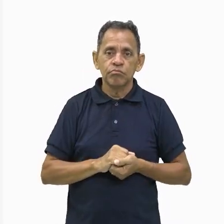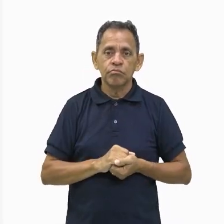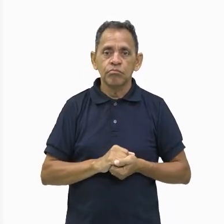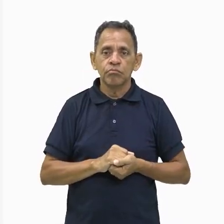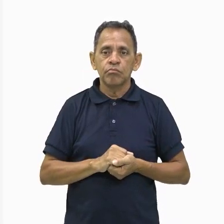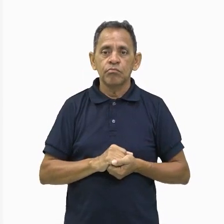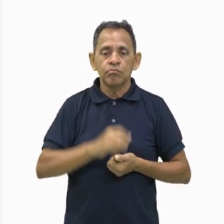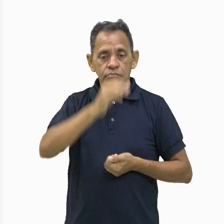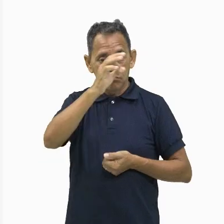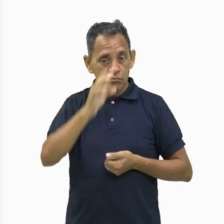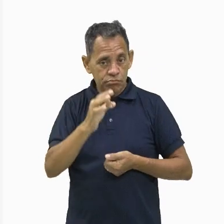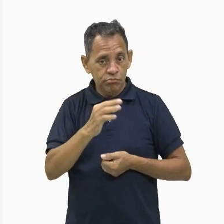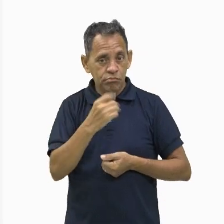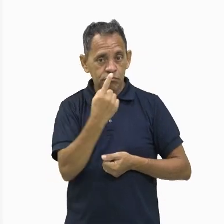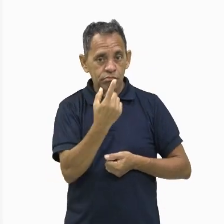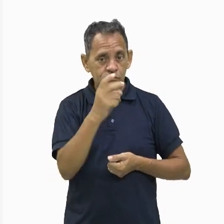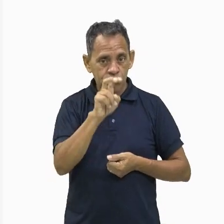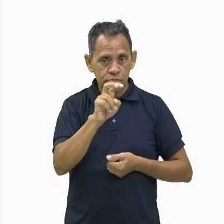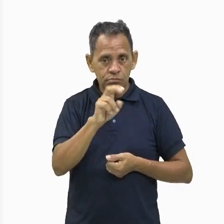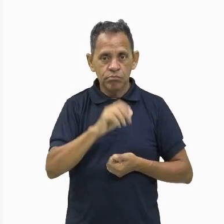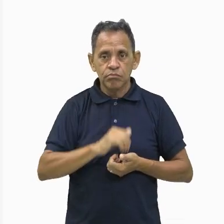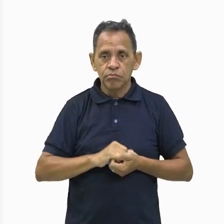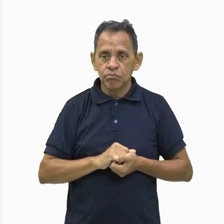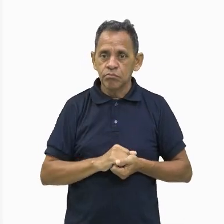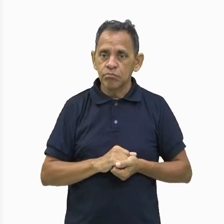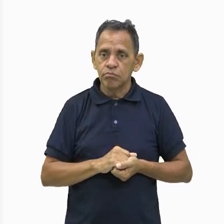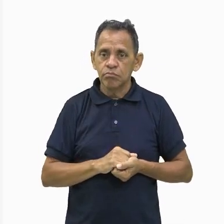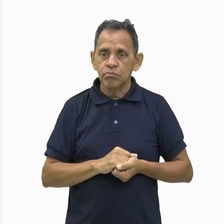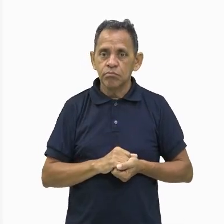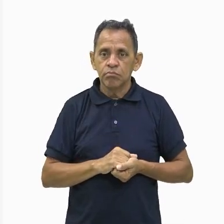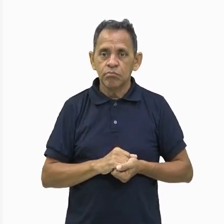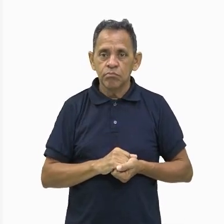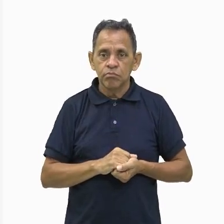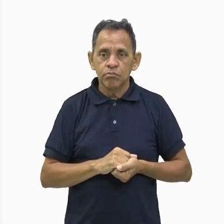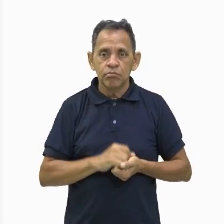15%. 1 menos 0,15, meus queridos alunos, é igual a